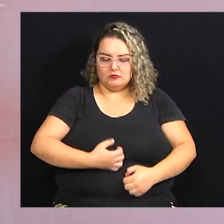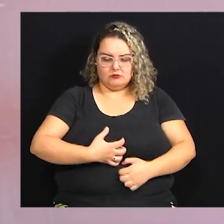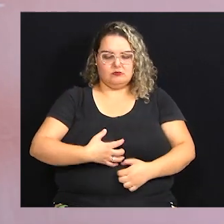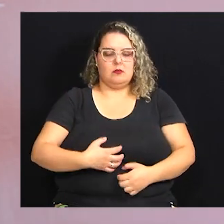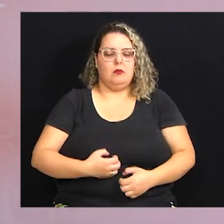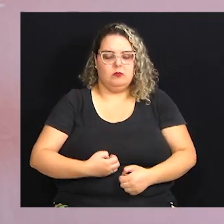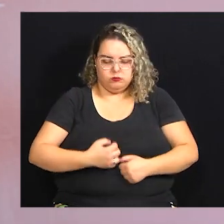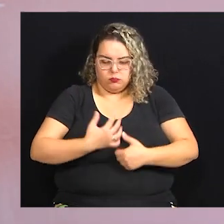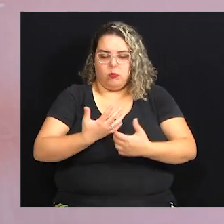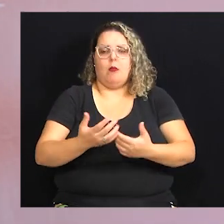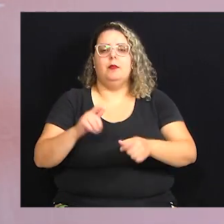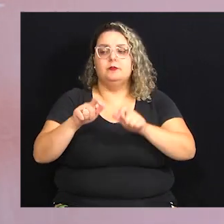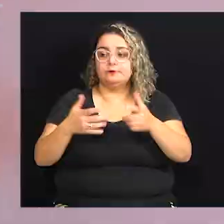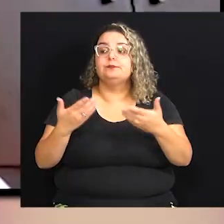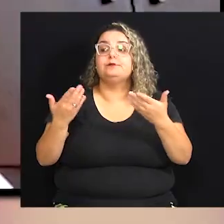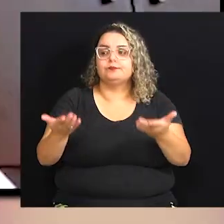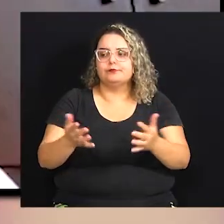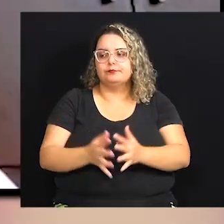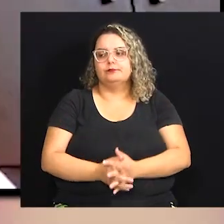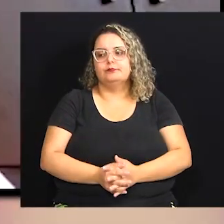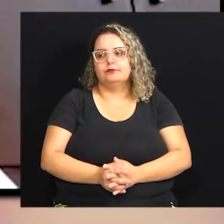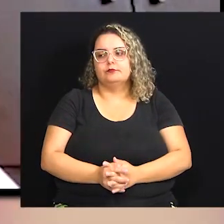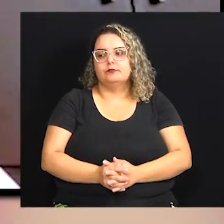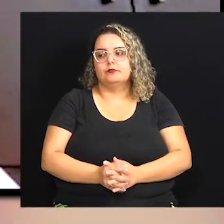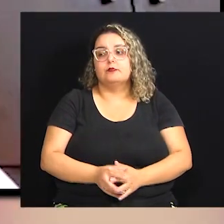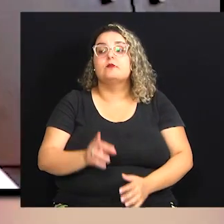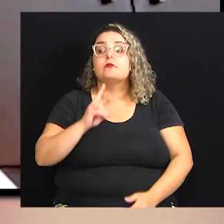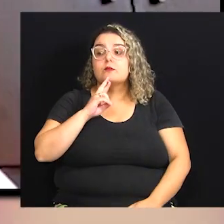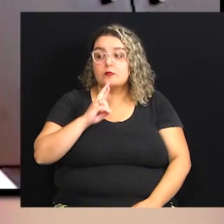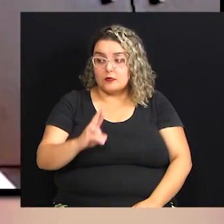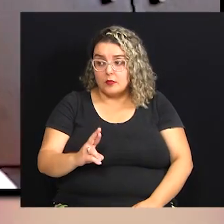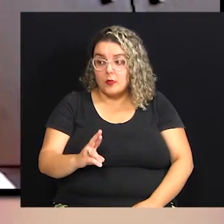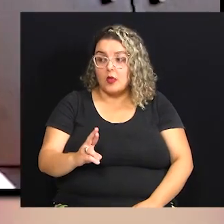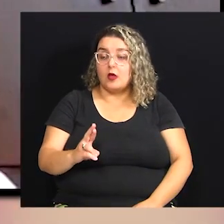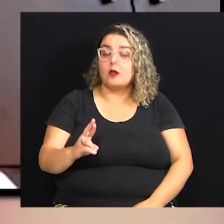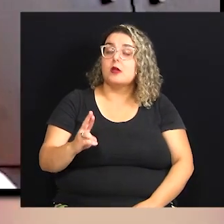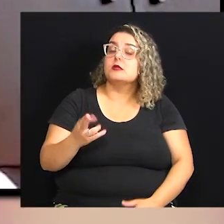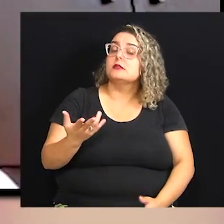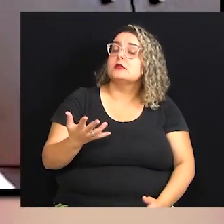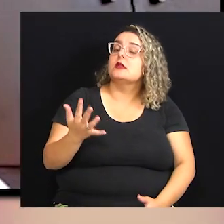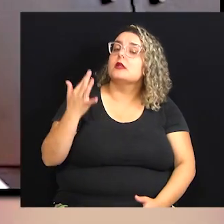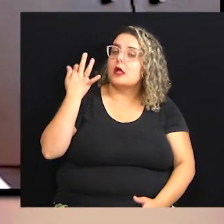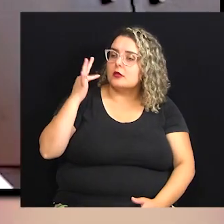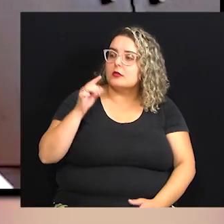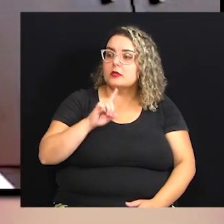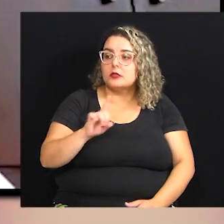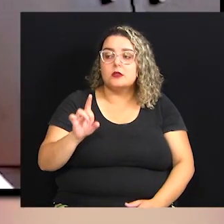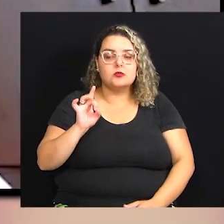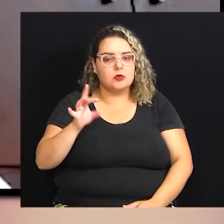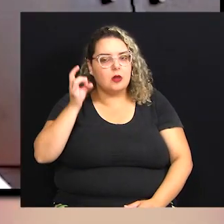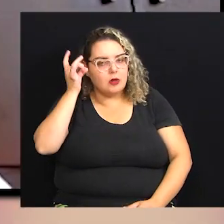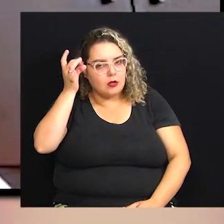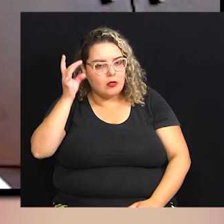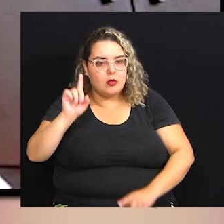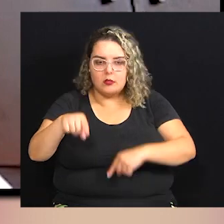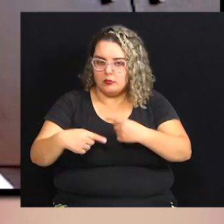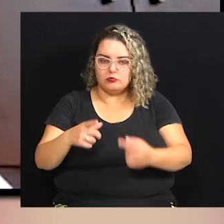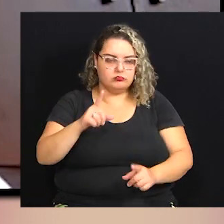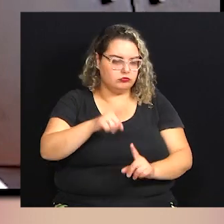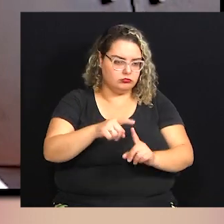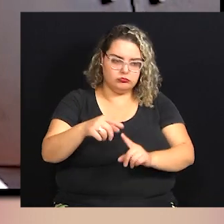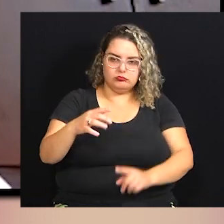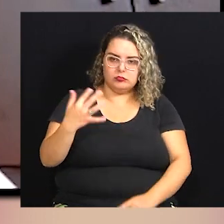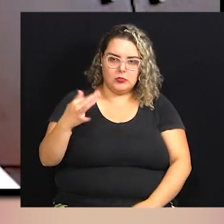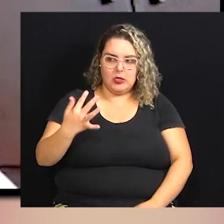ânsia de vômito nas pessoas? Pois é, e é uma resposta à dor muito comum, não só à dor de cabeça, mas a outros tipos de dor.